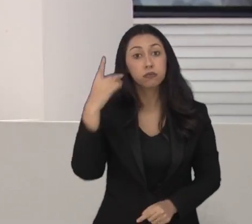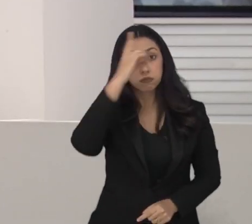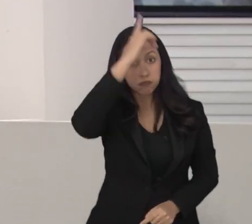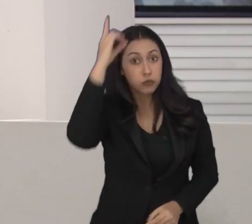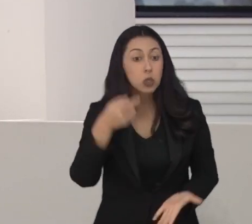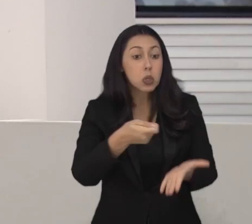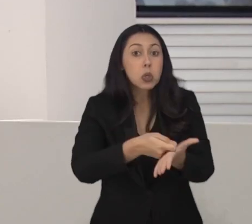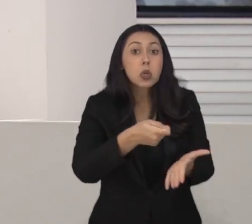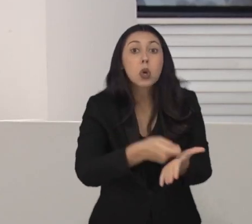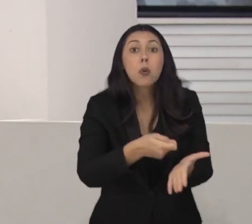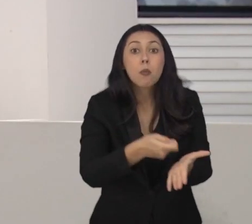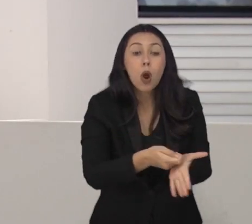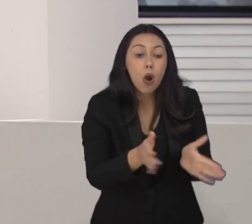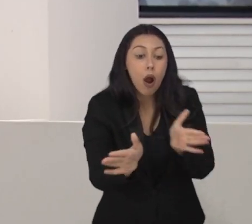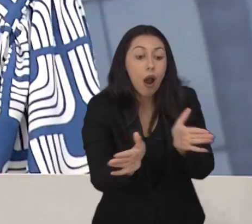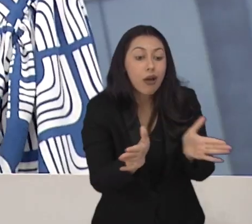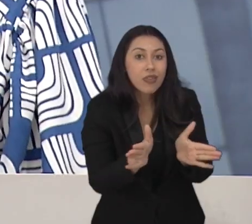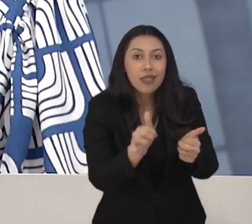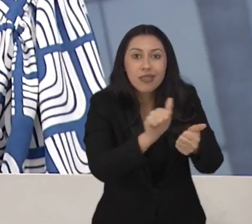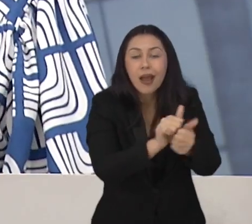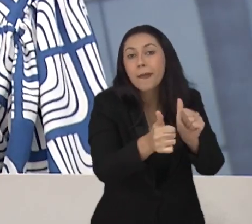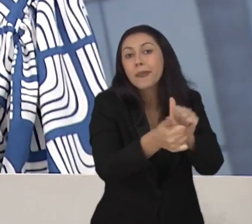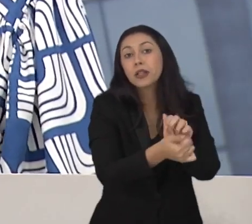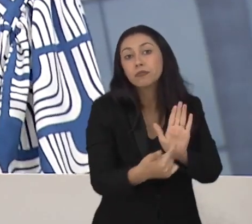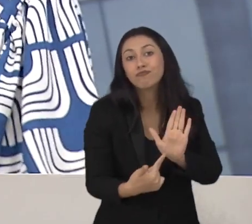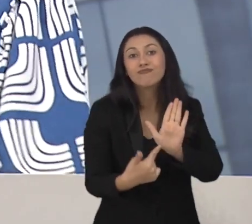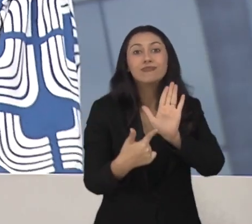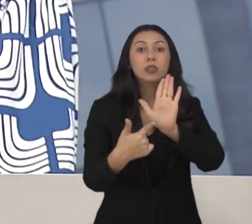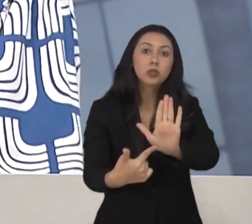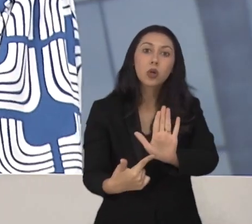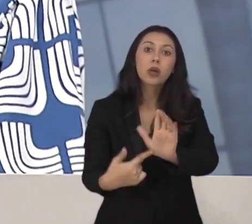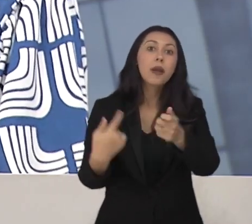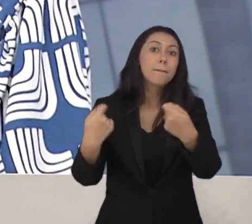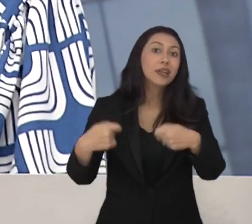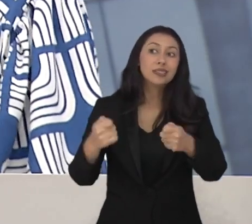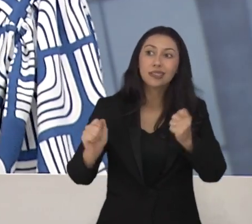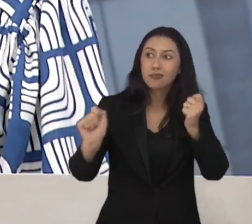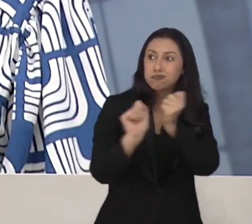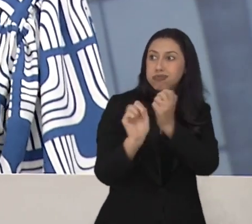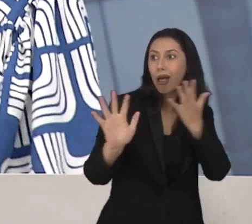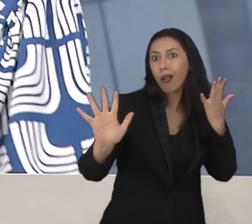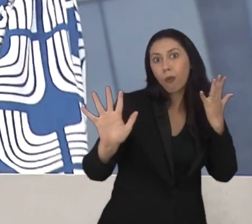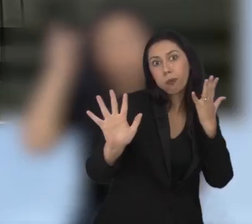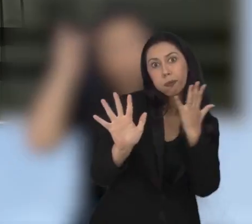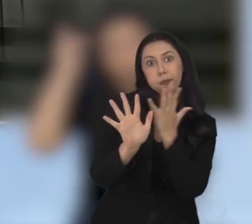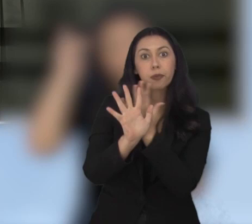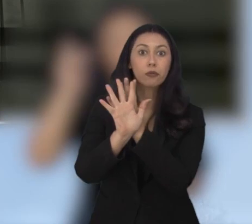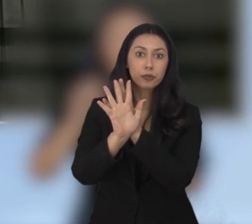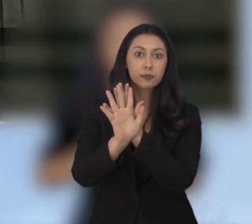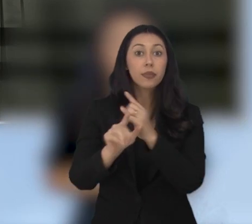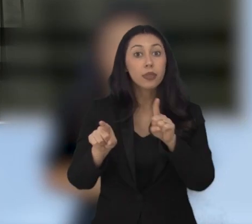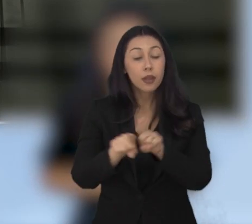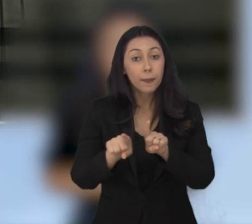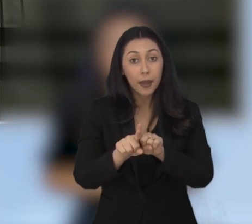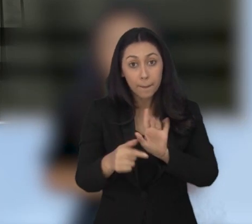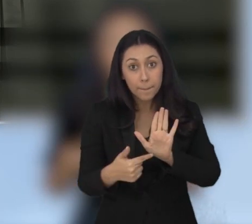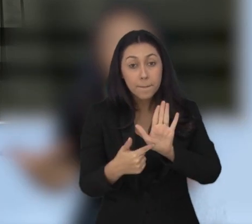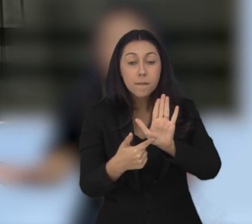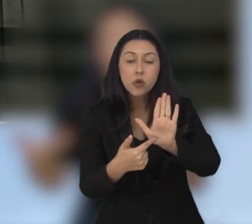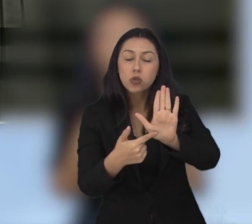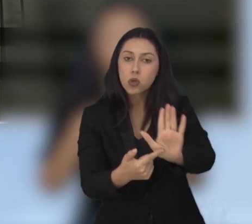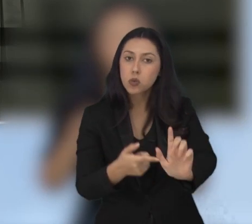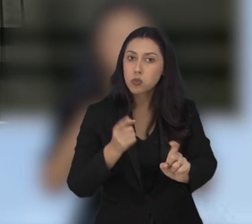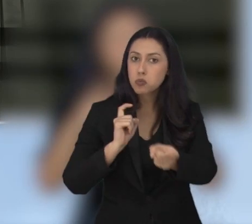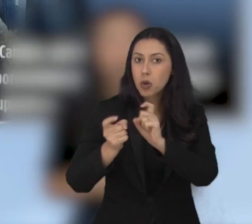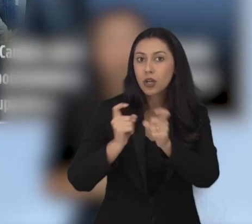Dulce Rita cobrou acesso adaptado e defendeu a necessidade de zerar a lista de espera. Dulce também informou sobre uma